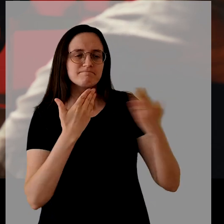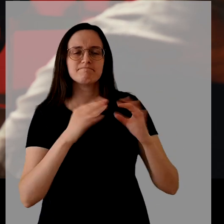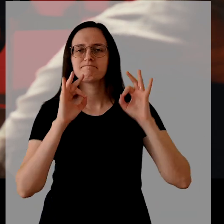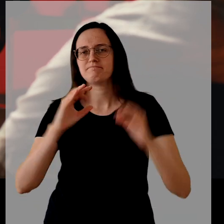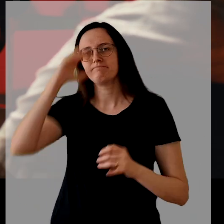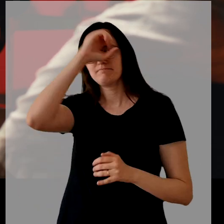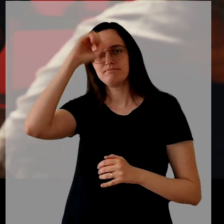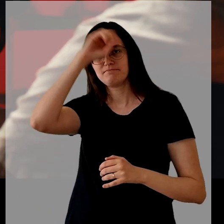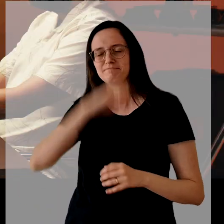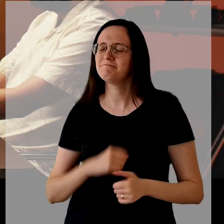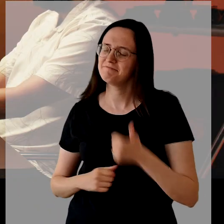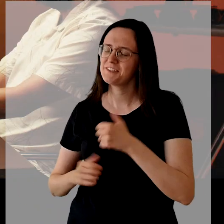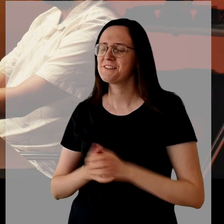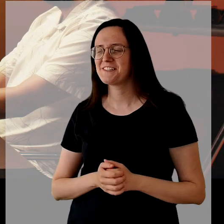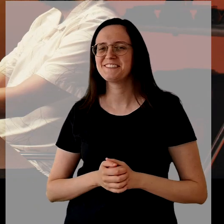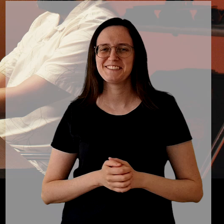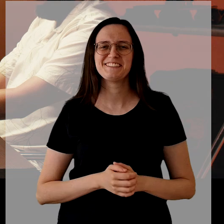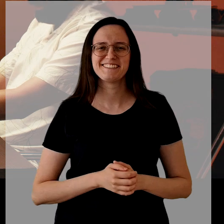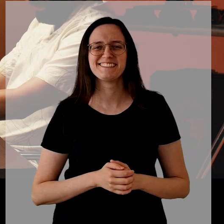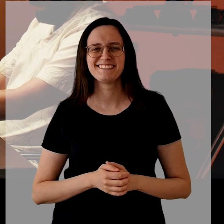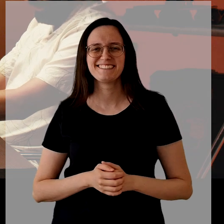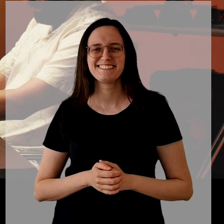muito aprendizado, né? Vixe.